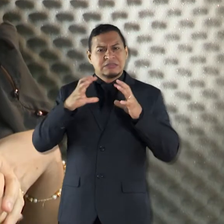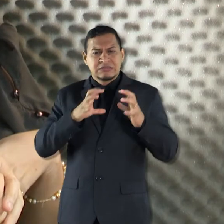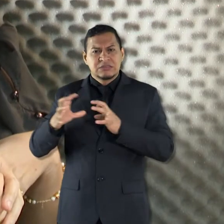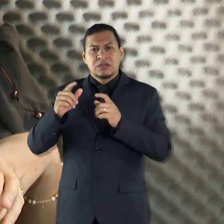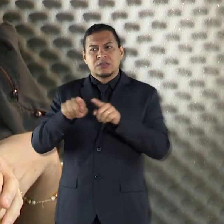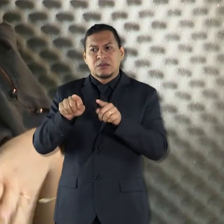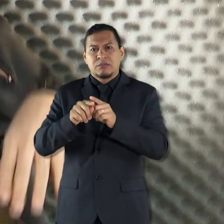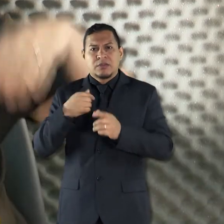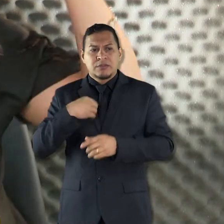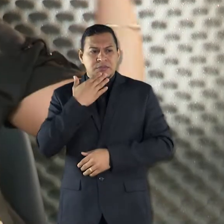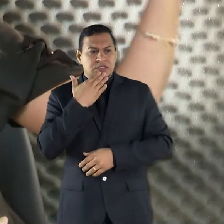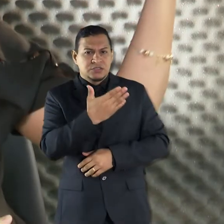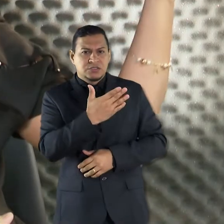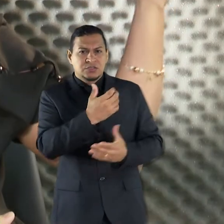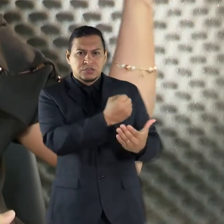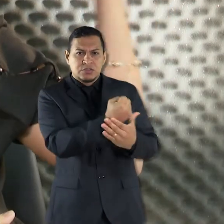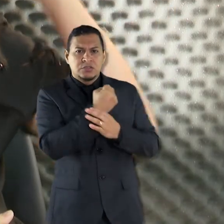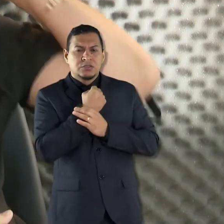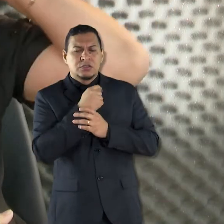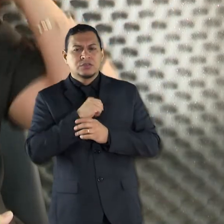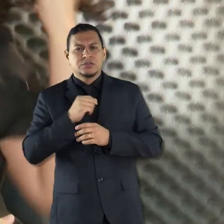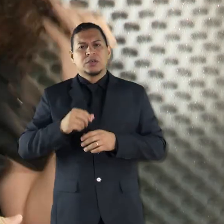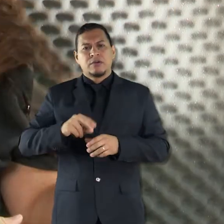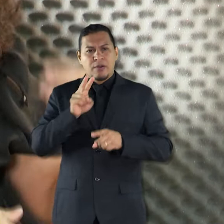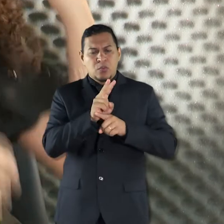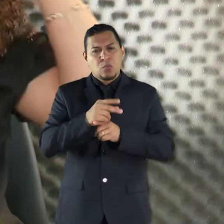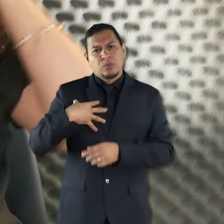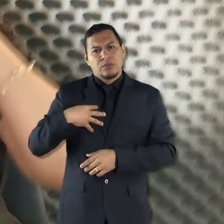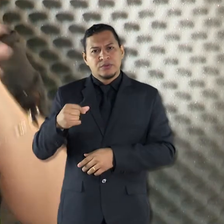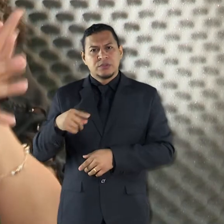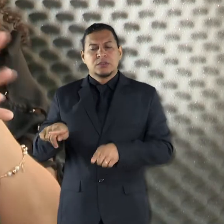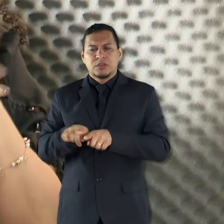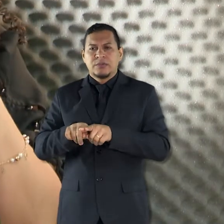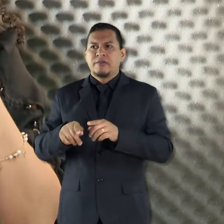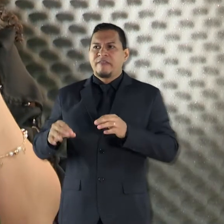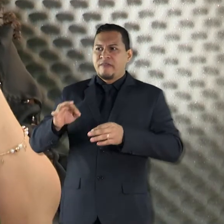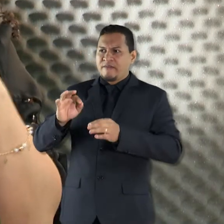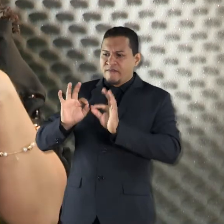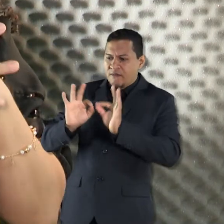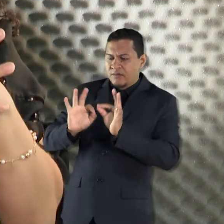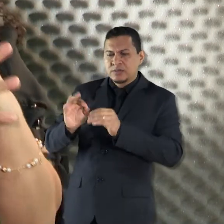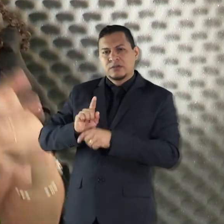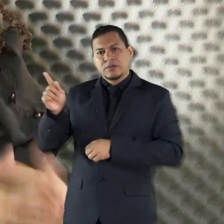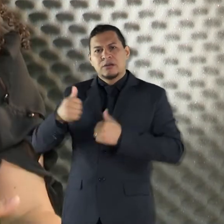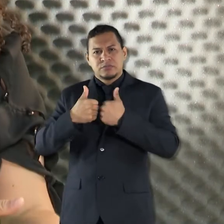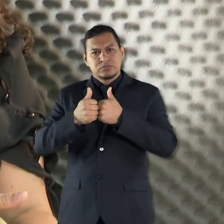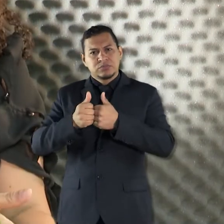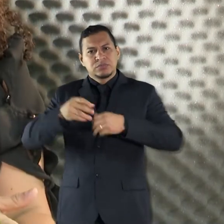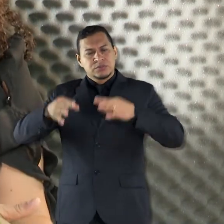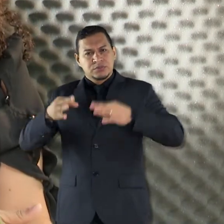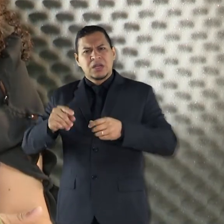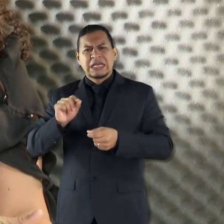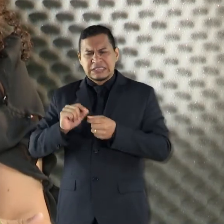de guarda, né? Às vezes até pela vara da infância também atendimento, após lá pela itinerante. Você acha que a gente realmente